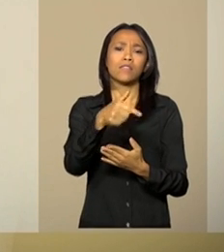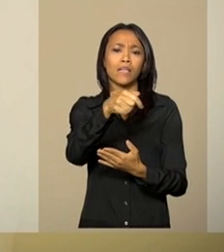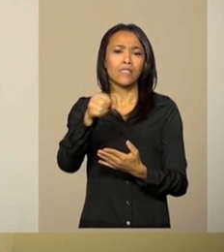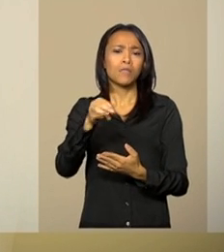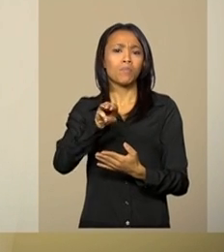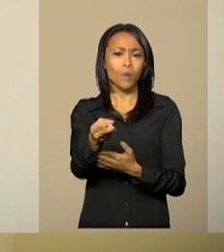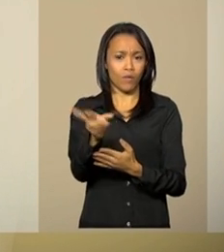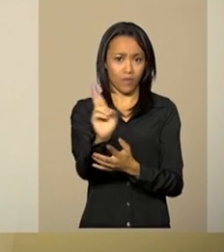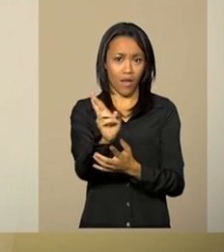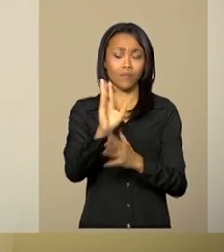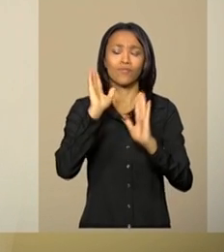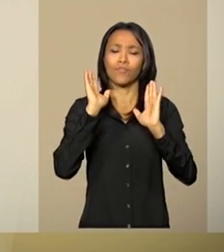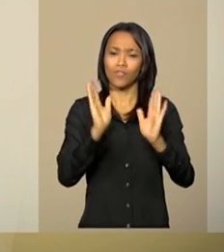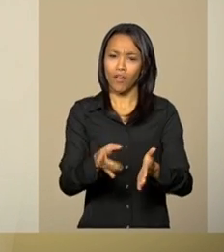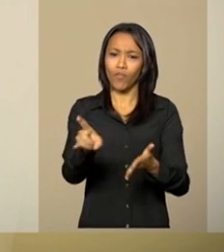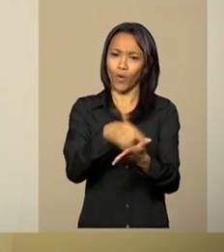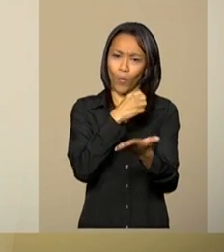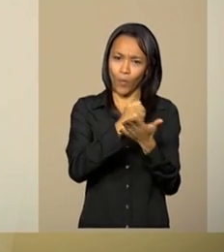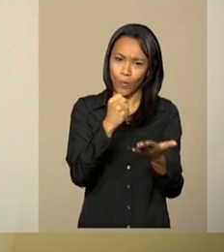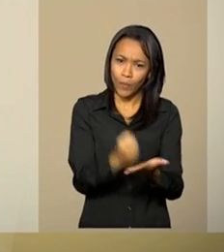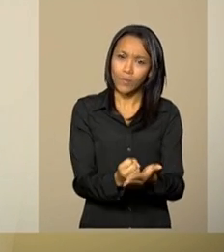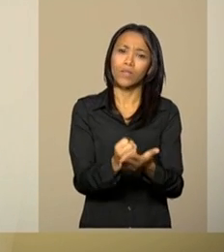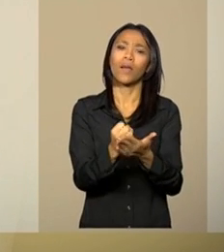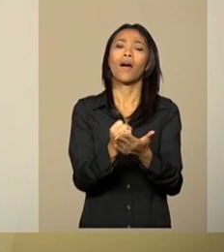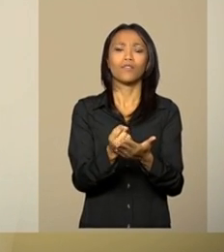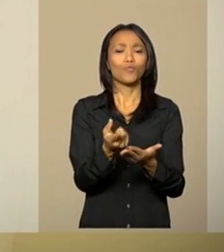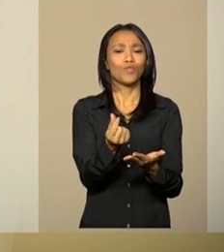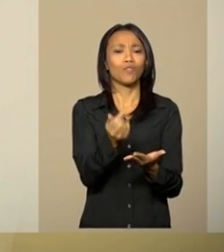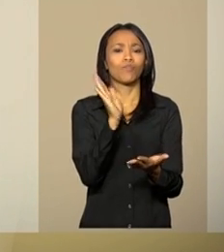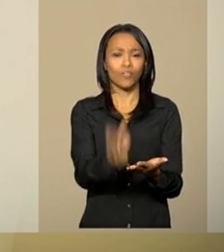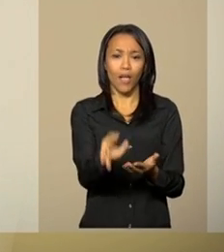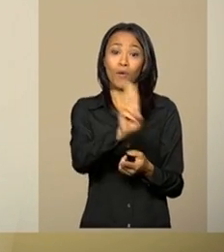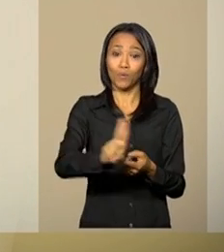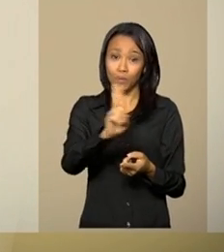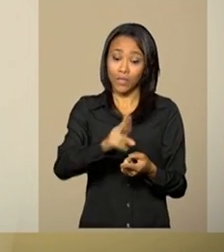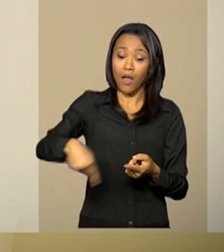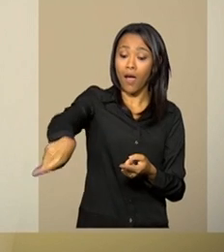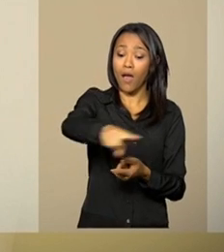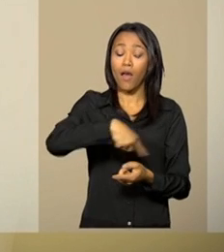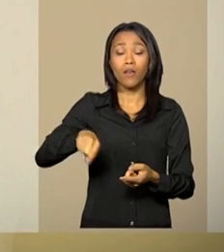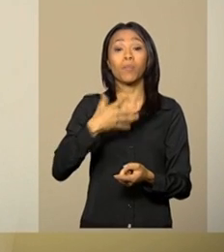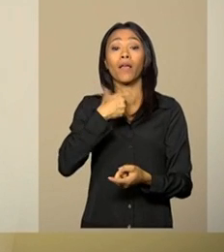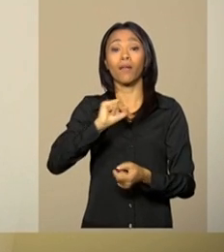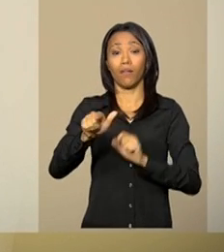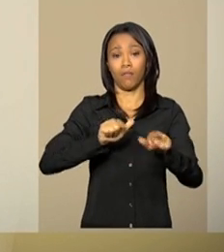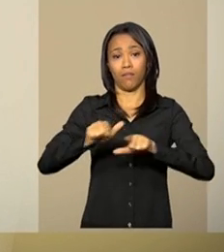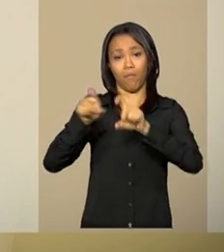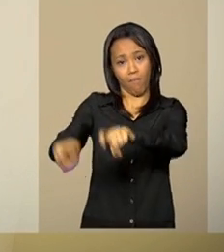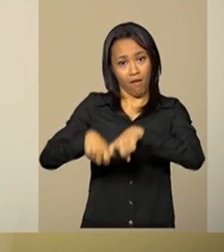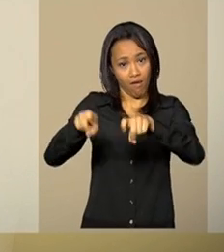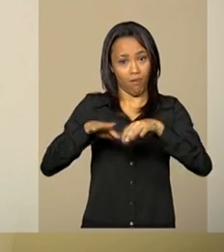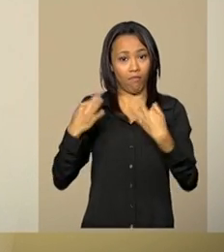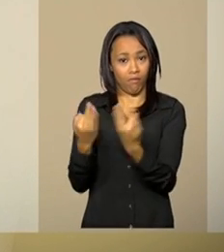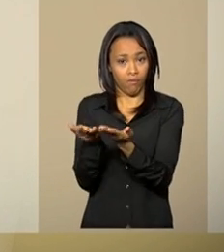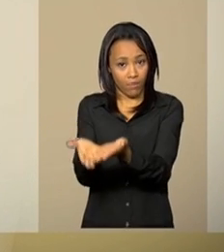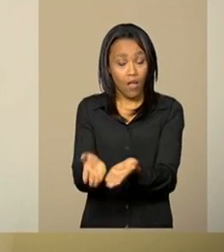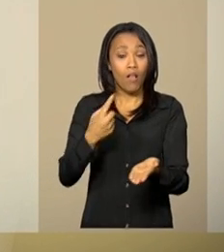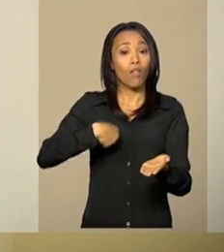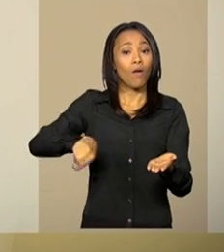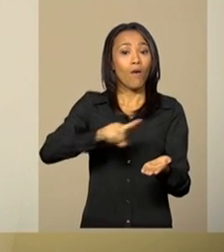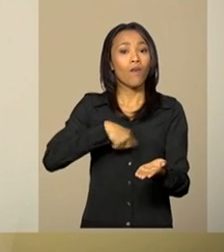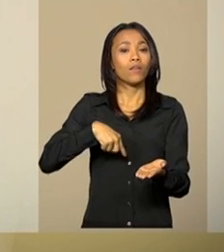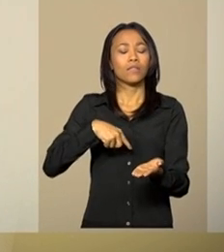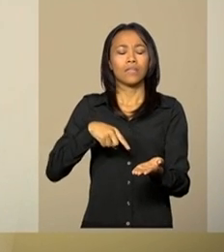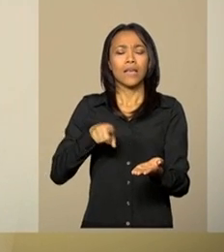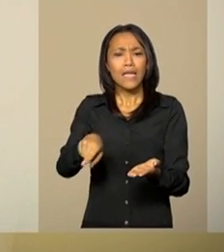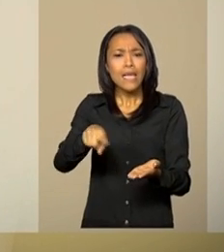de reais já foram contratados pelos produtores, pelos agricultores familiares. Nossos agricultores familiares